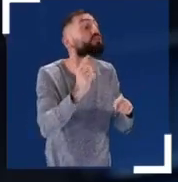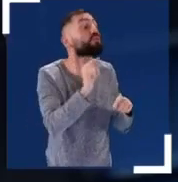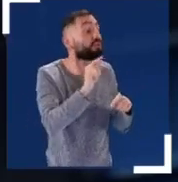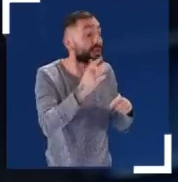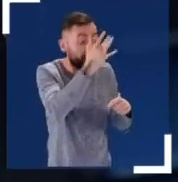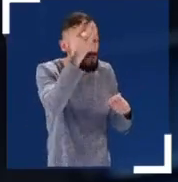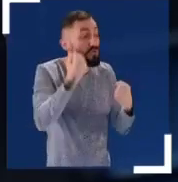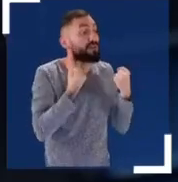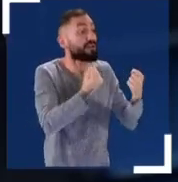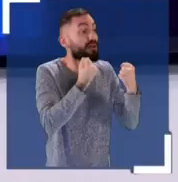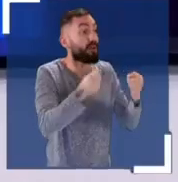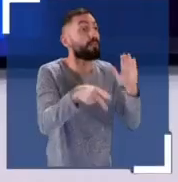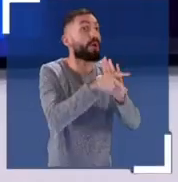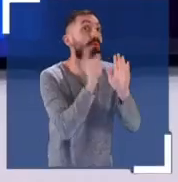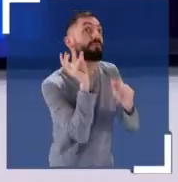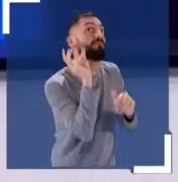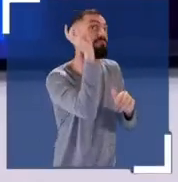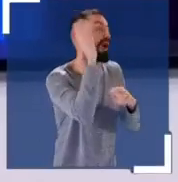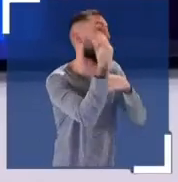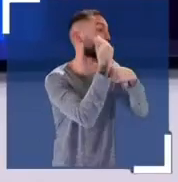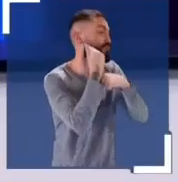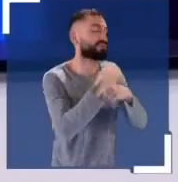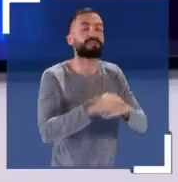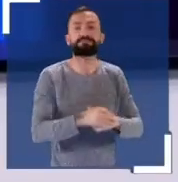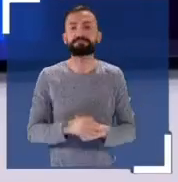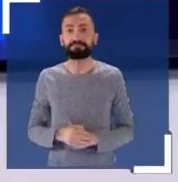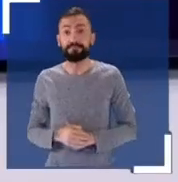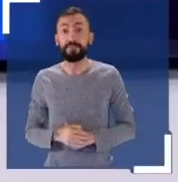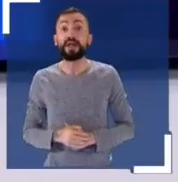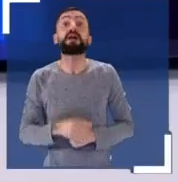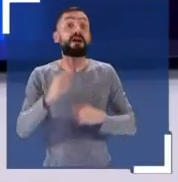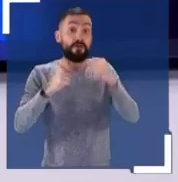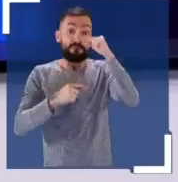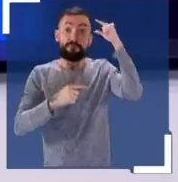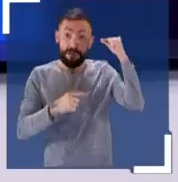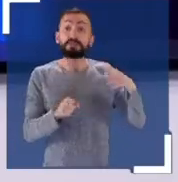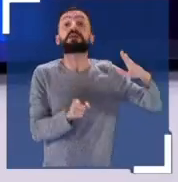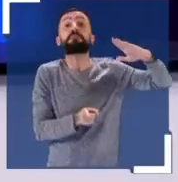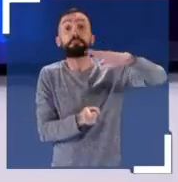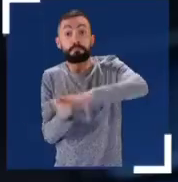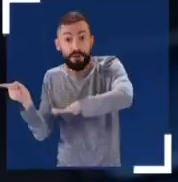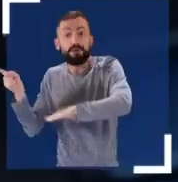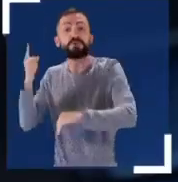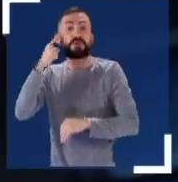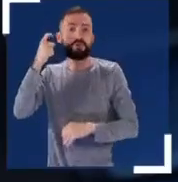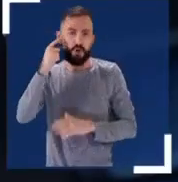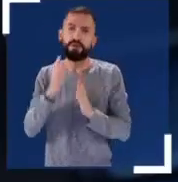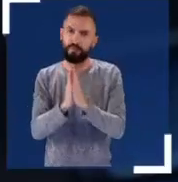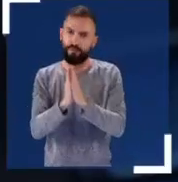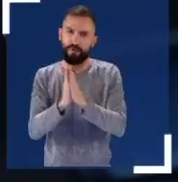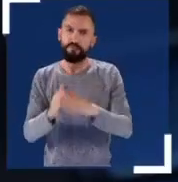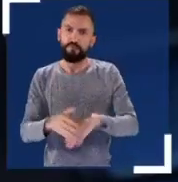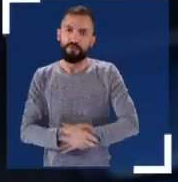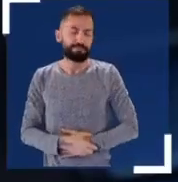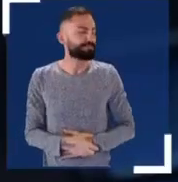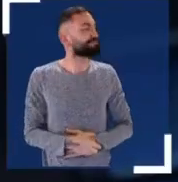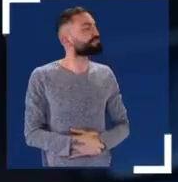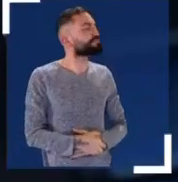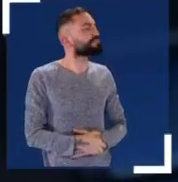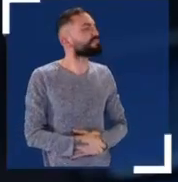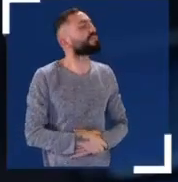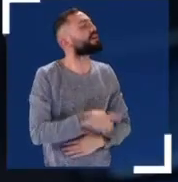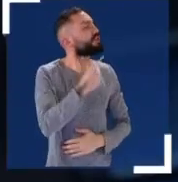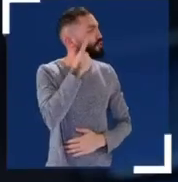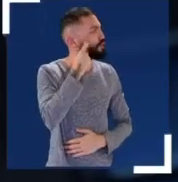para quem tiver o TEG. Candidato Márcio França, sua pergunta ao candidato João Dória, por favor. Dória, eu,